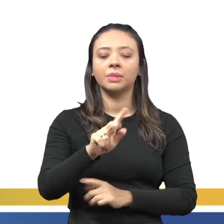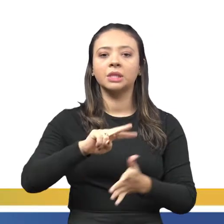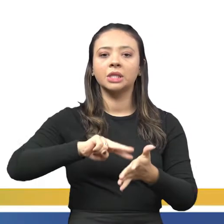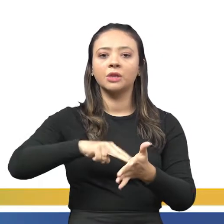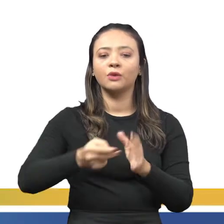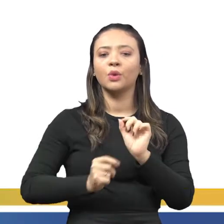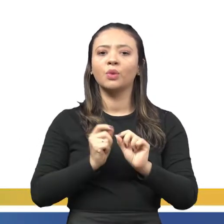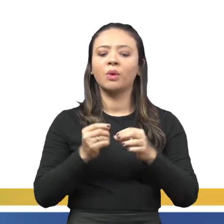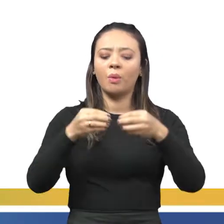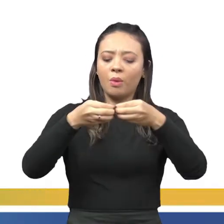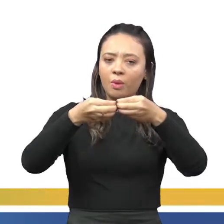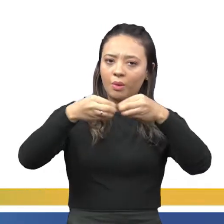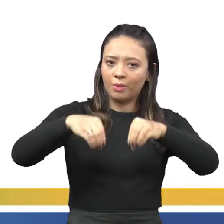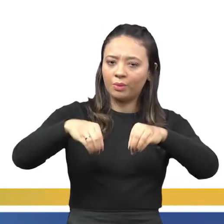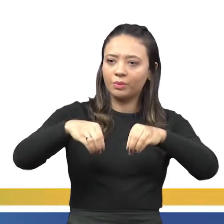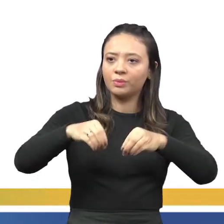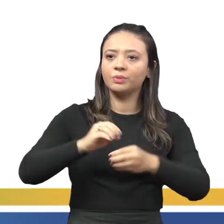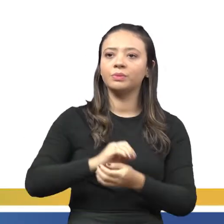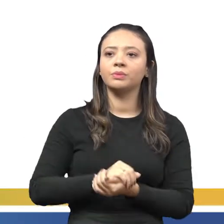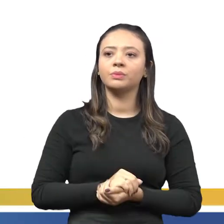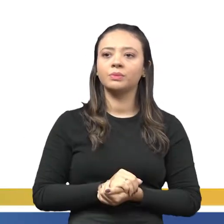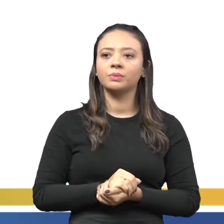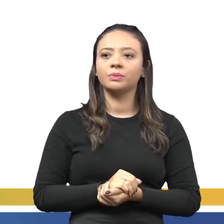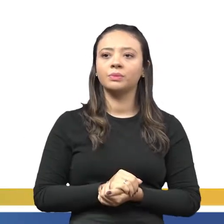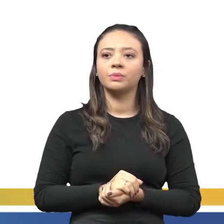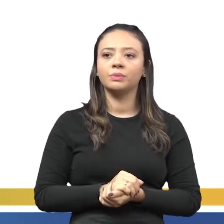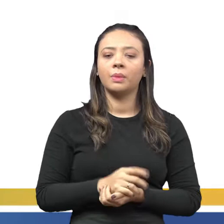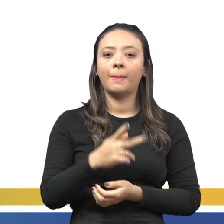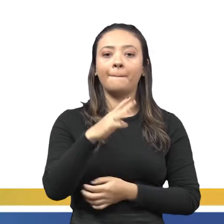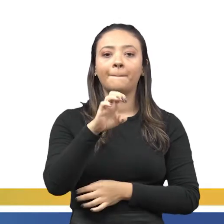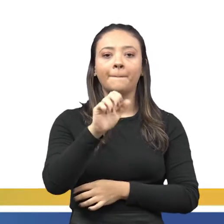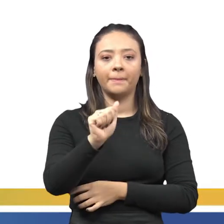que significa ovo. Pea,